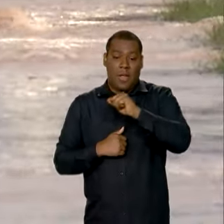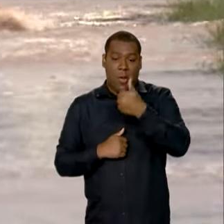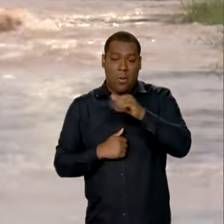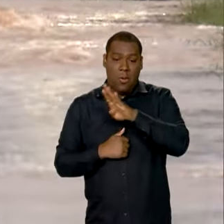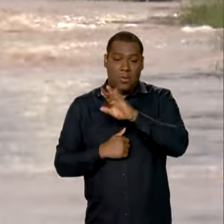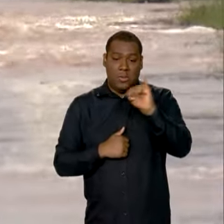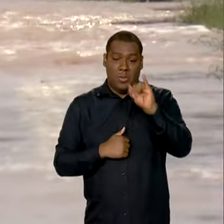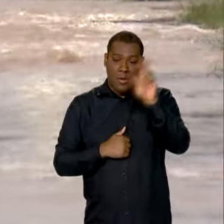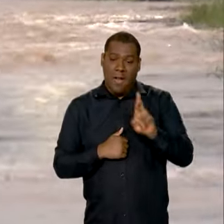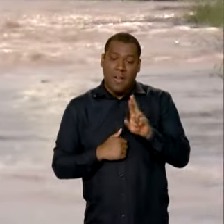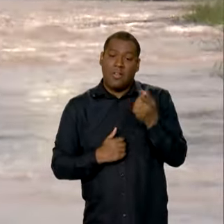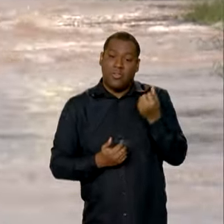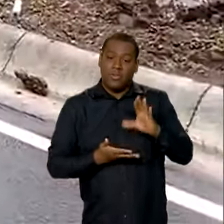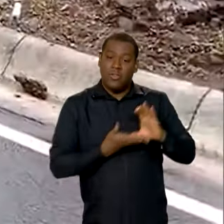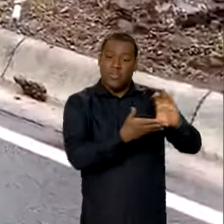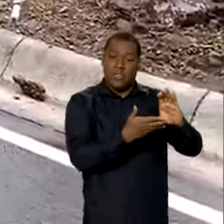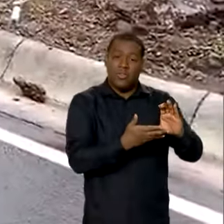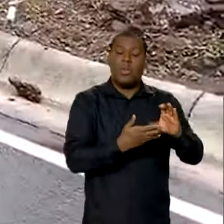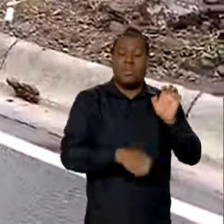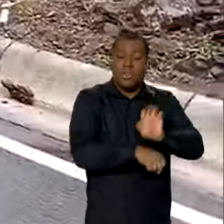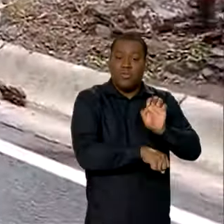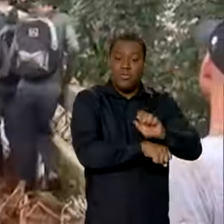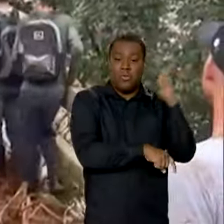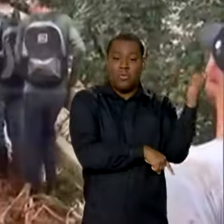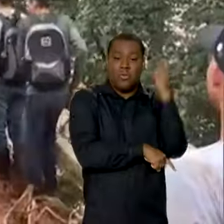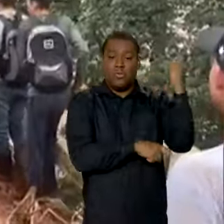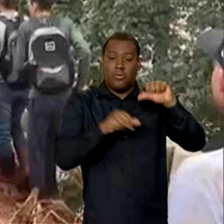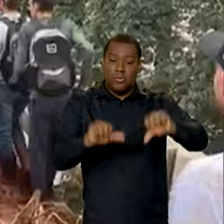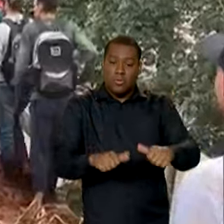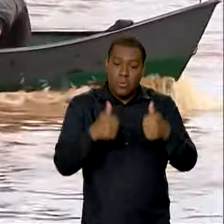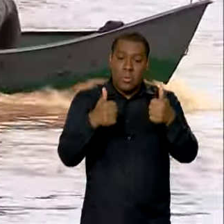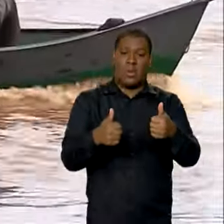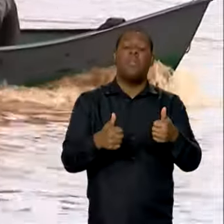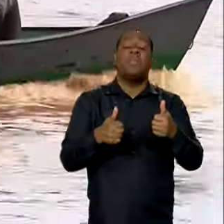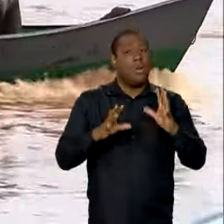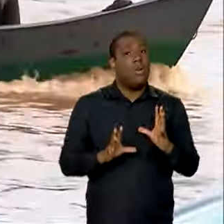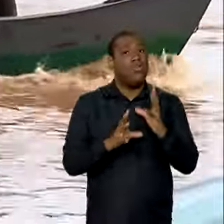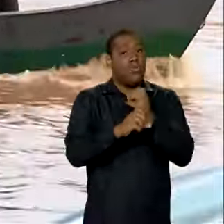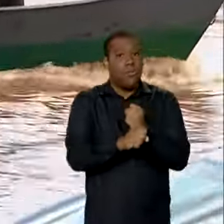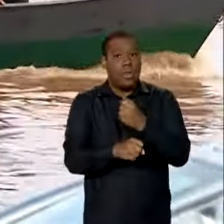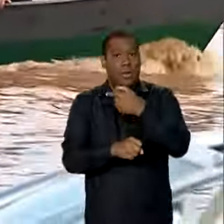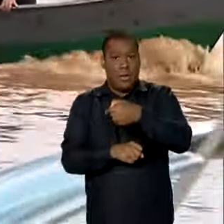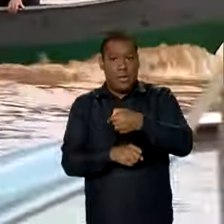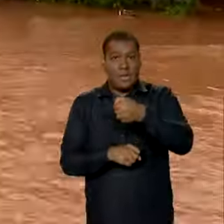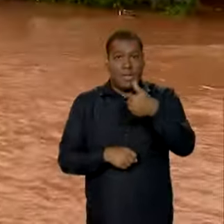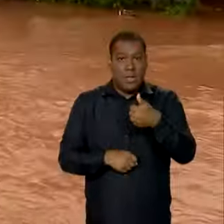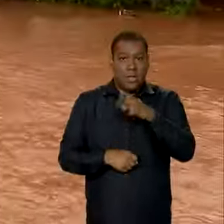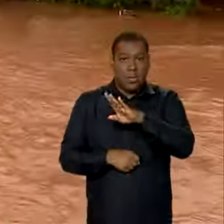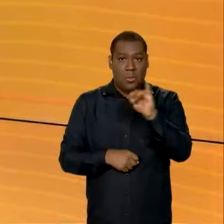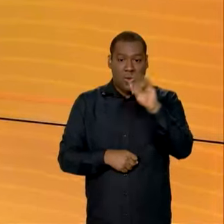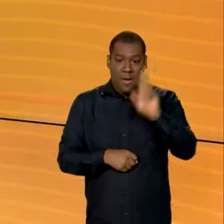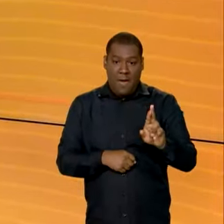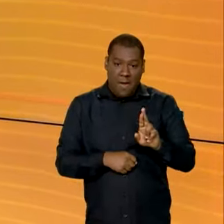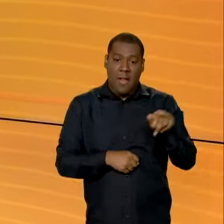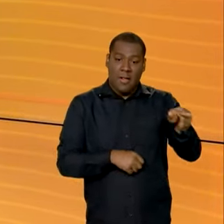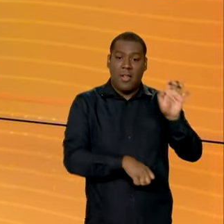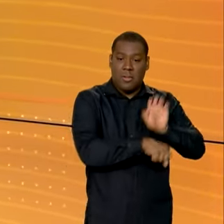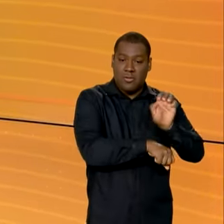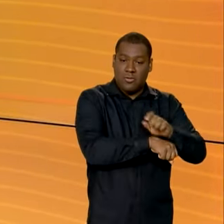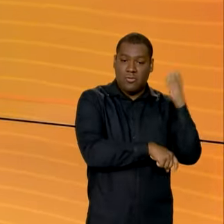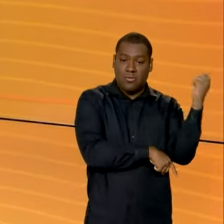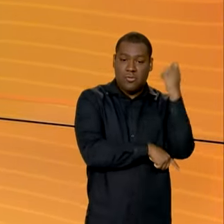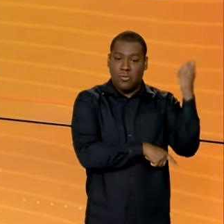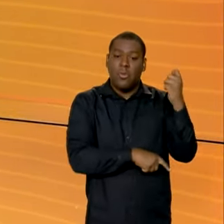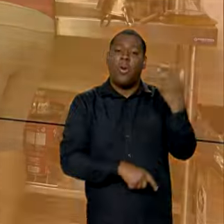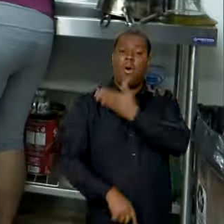ser destinados para a reconstrução do Estado. Um total até agora de 71 bilhões de reais para a região. E o apoio